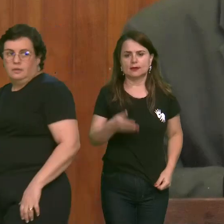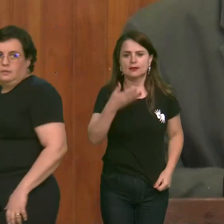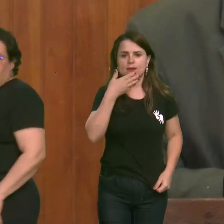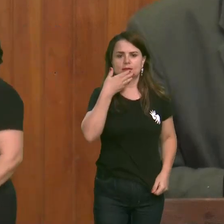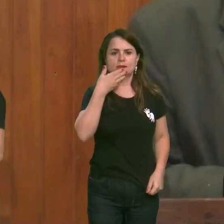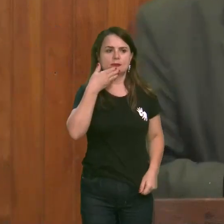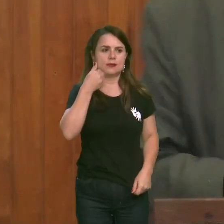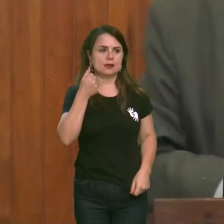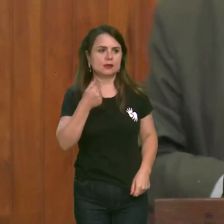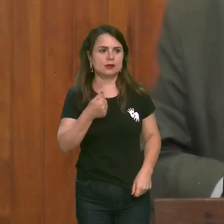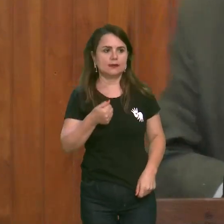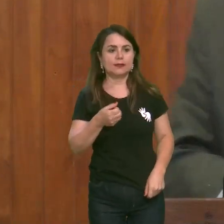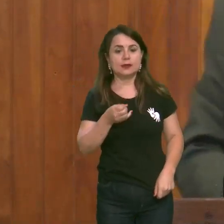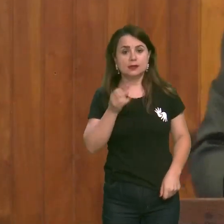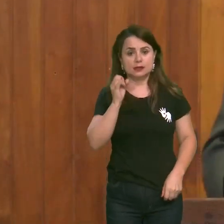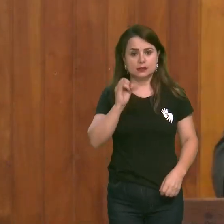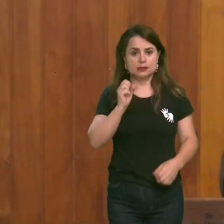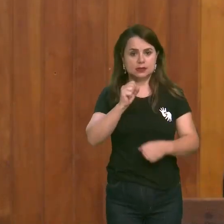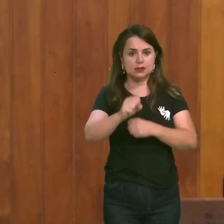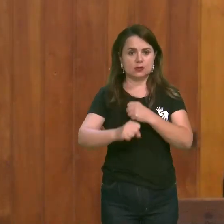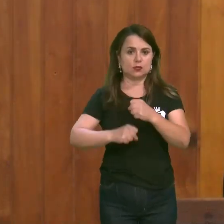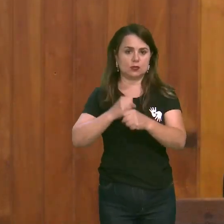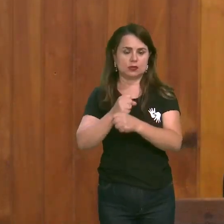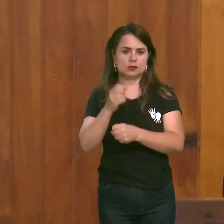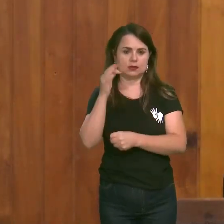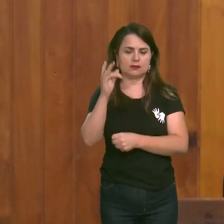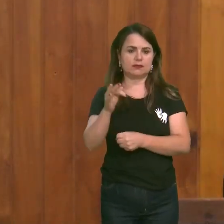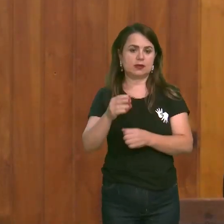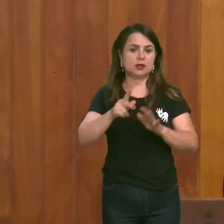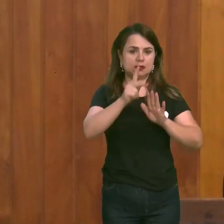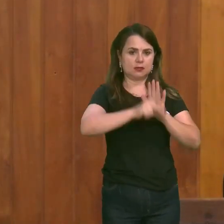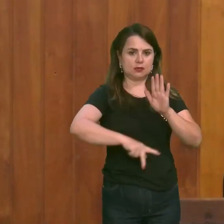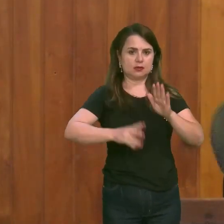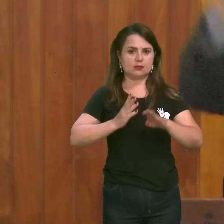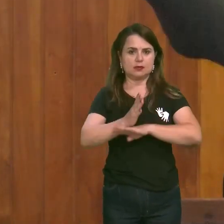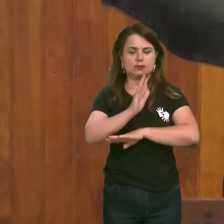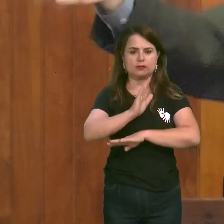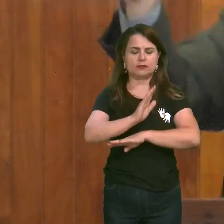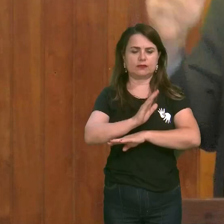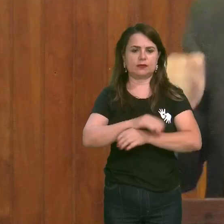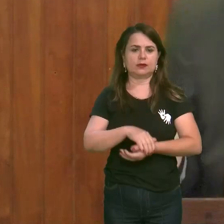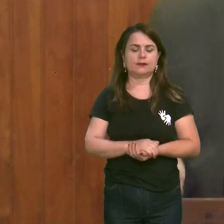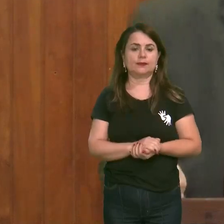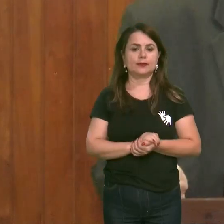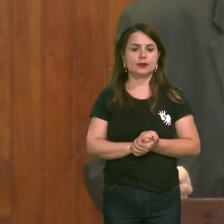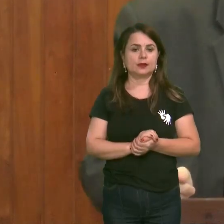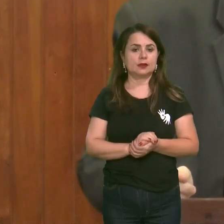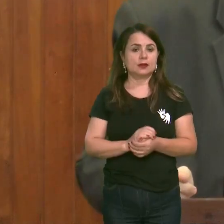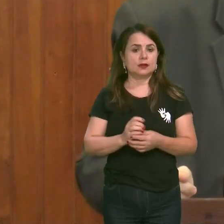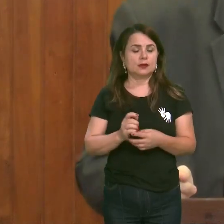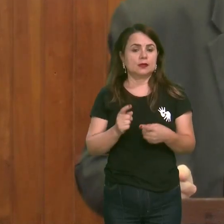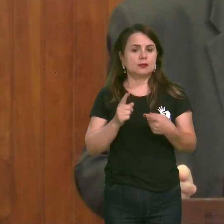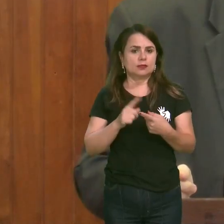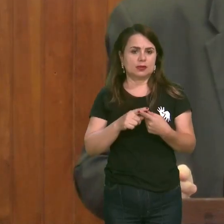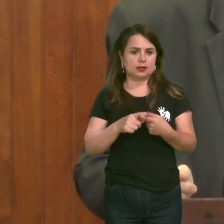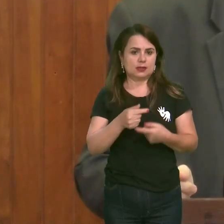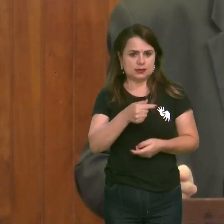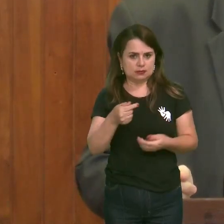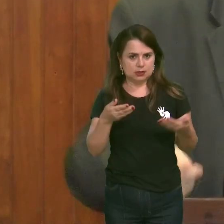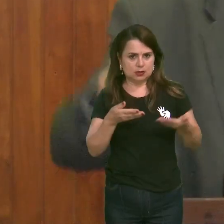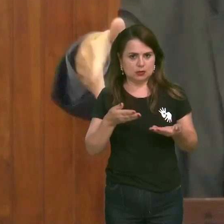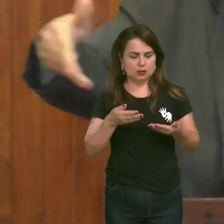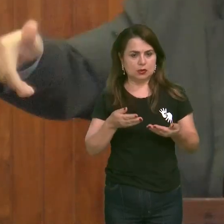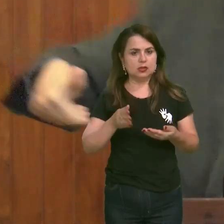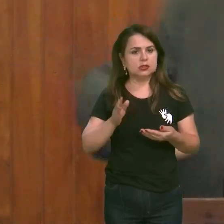que vem se essa Câmara aprovar o projeto que eu vou colocar aqui essa semana ainda talvez para ser votado no comecinho do ano que vem